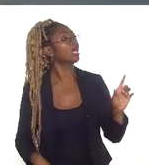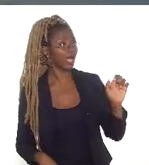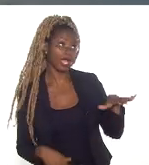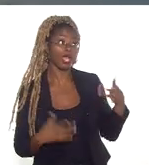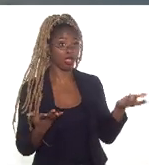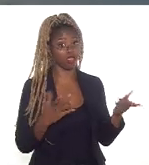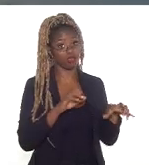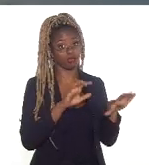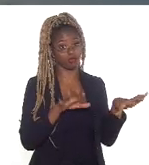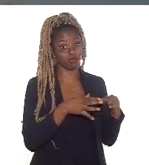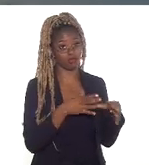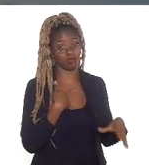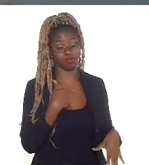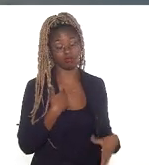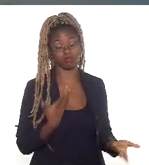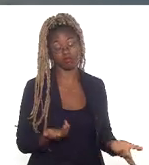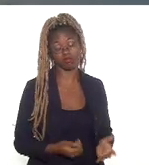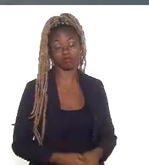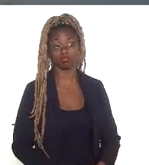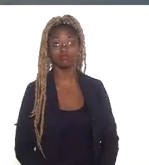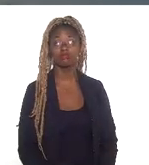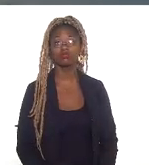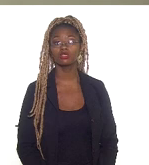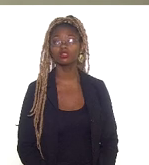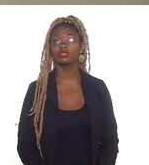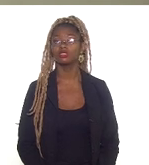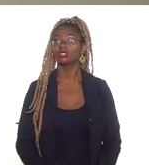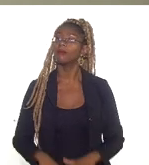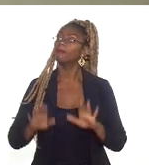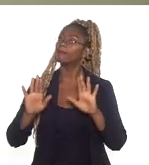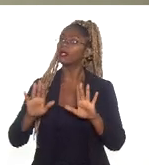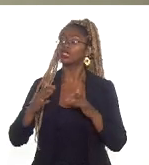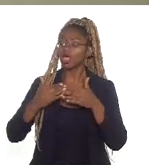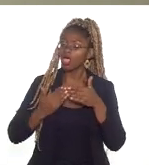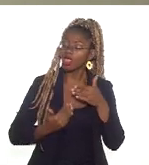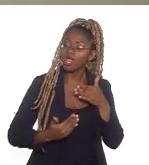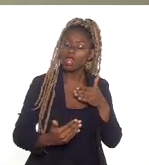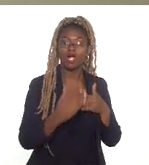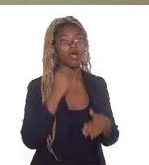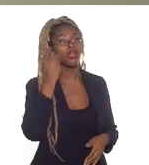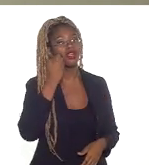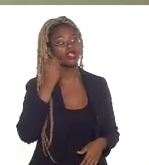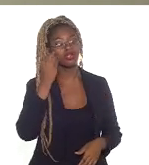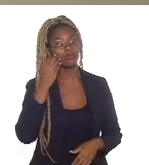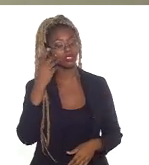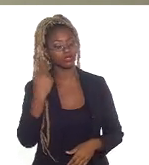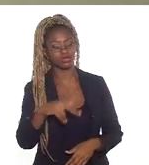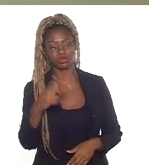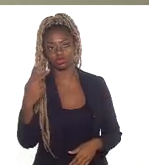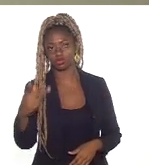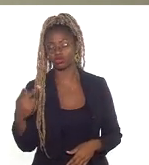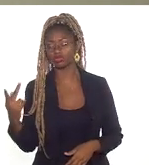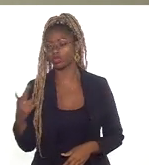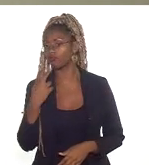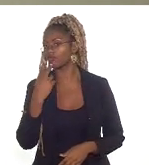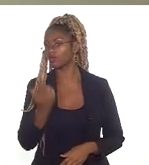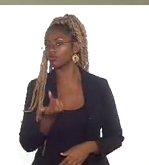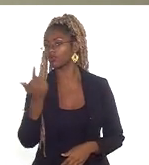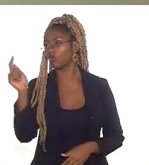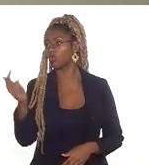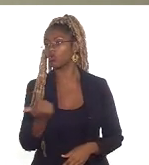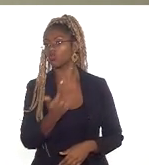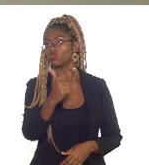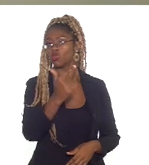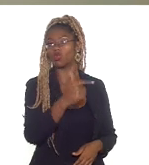superintendência. E, ao longo da sua experiência, não vou falar dos outros superintendentes,